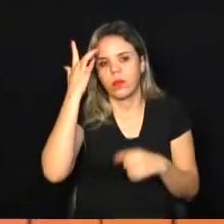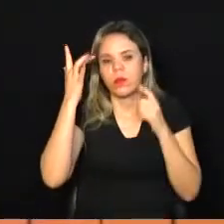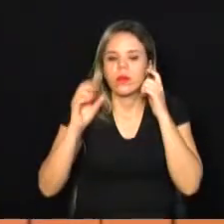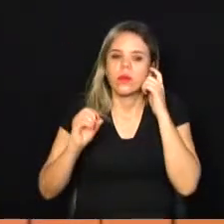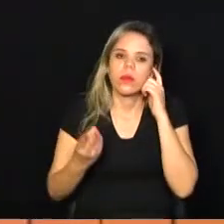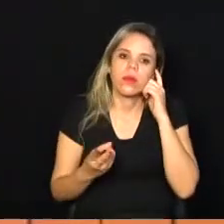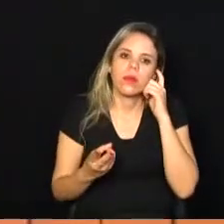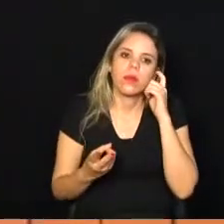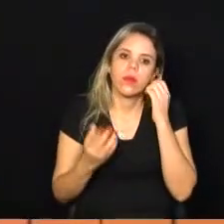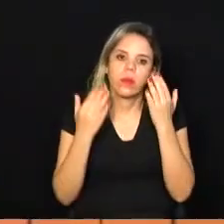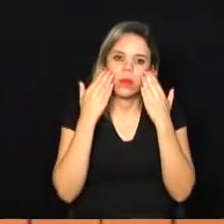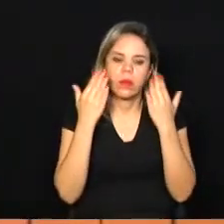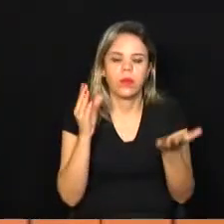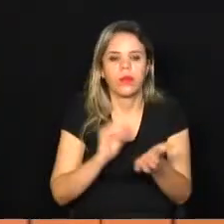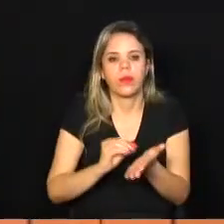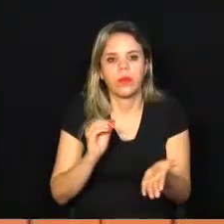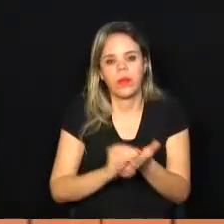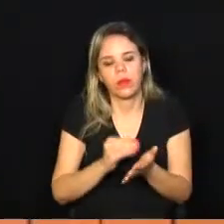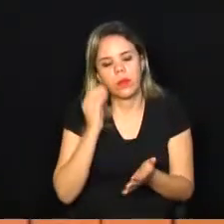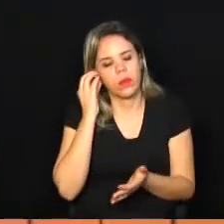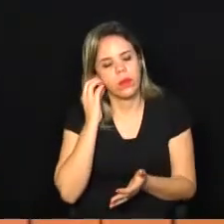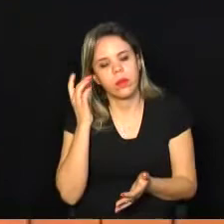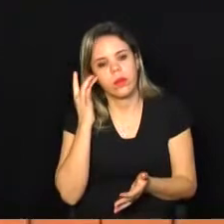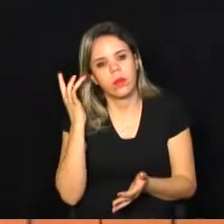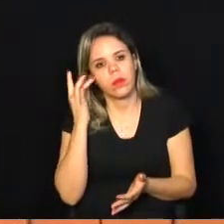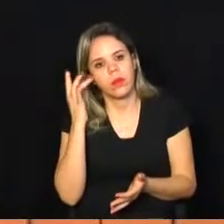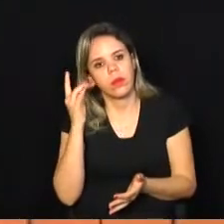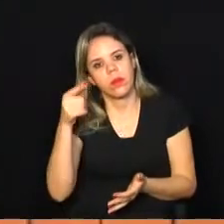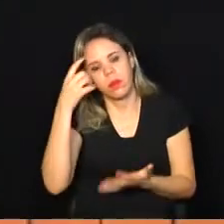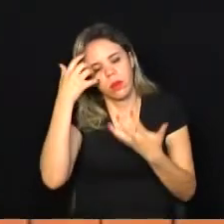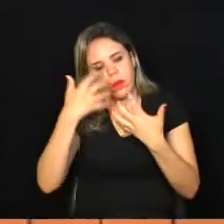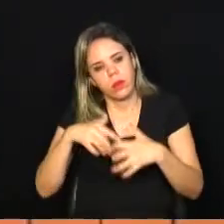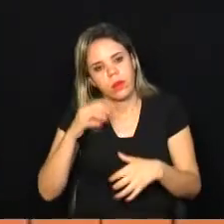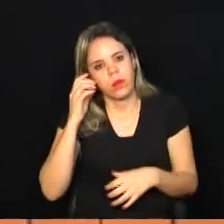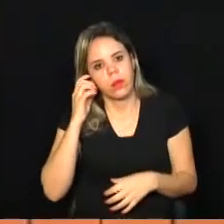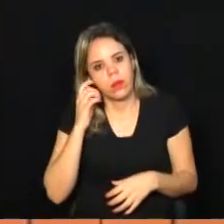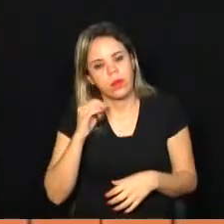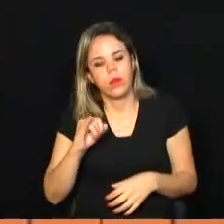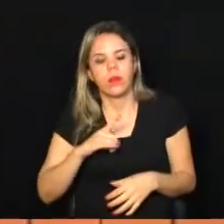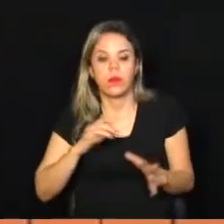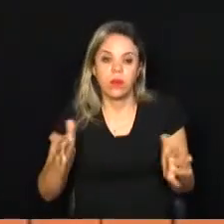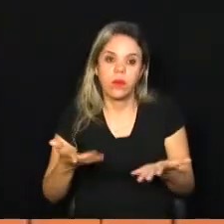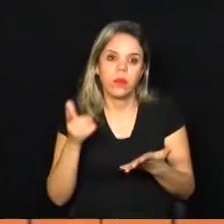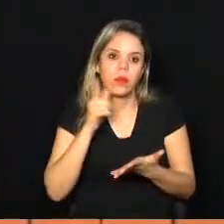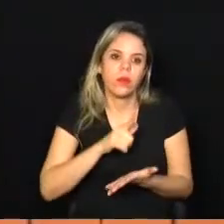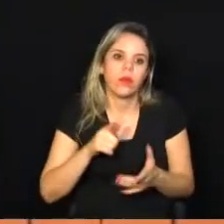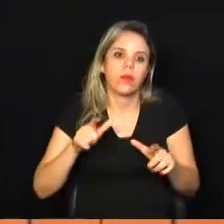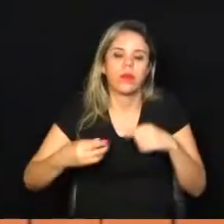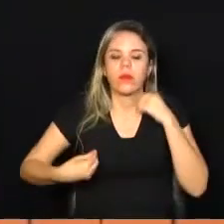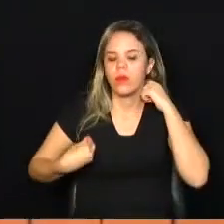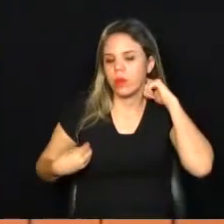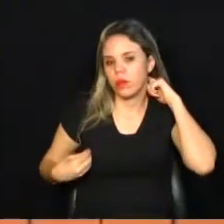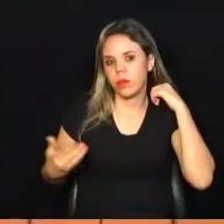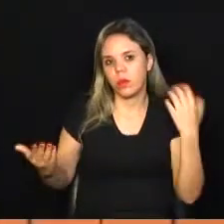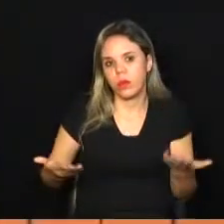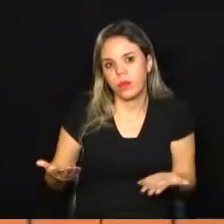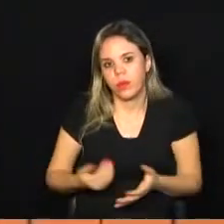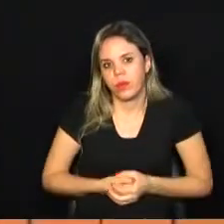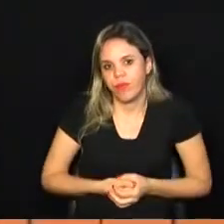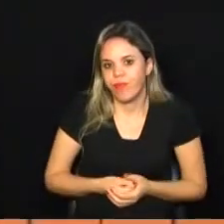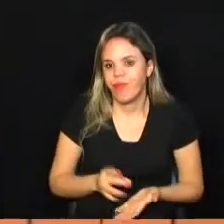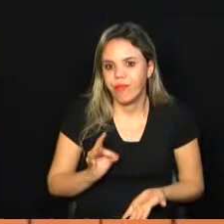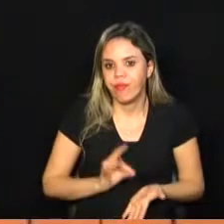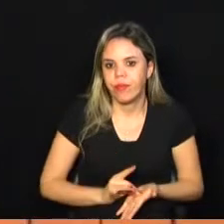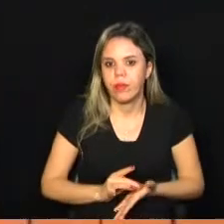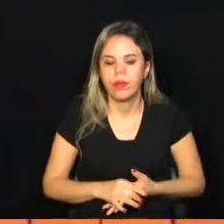ou encarar a falta de maturidade, depois pensar, né? Se eu tivesse insistido, onde eu estaria hoje e tal. Então,